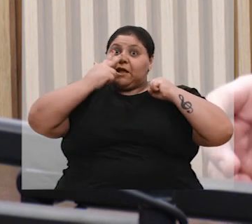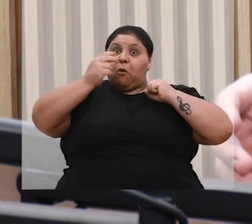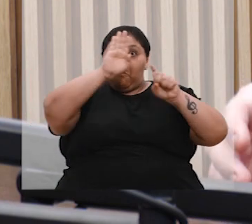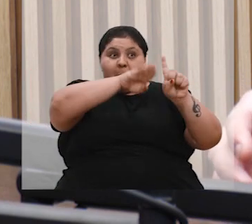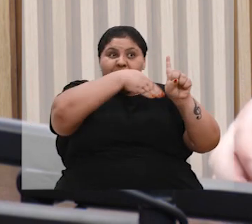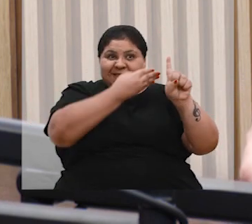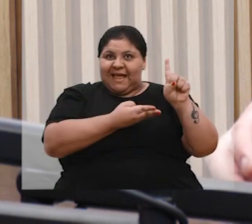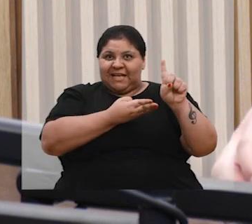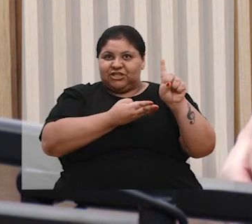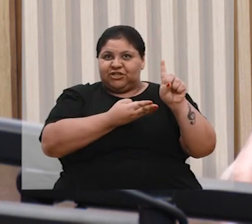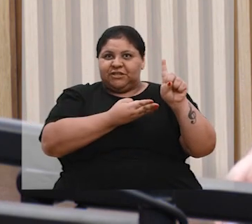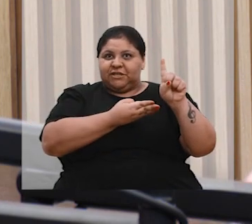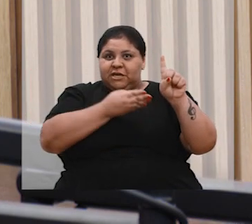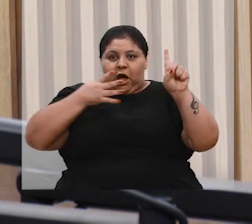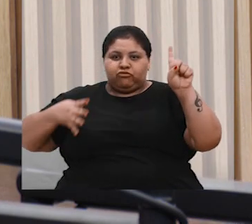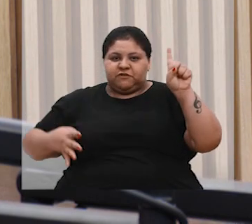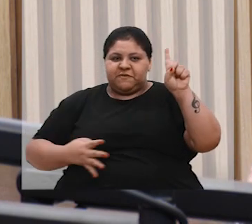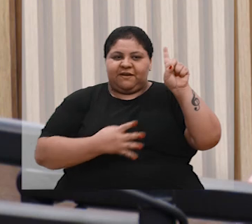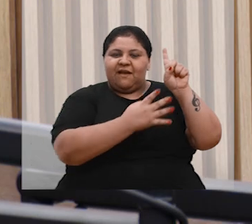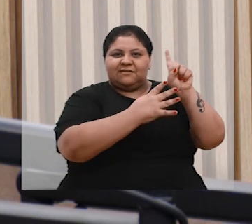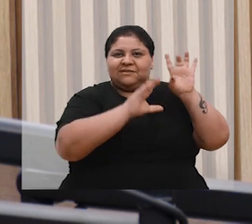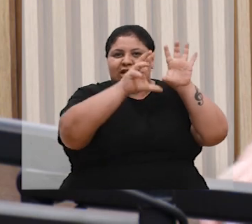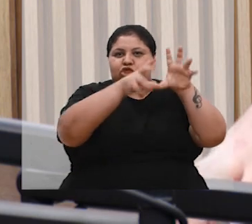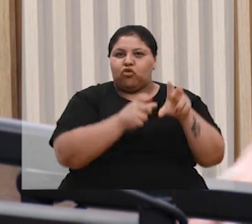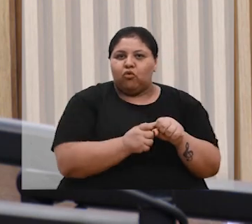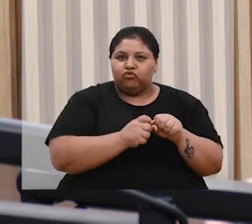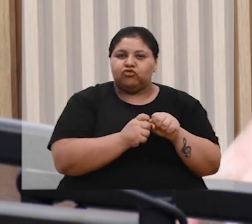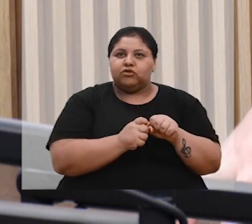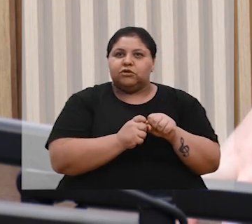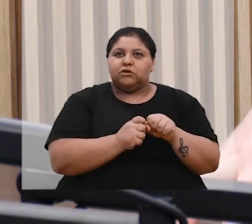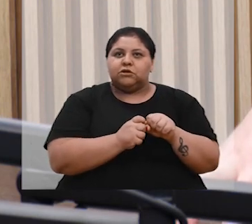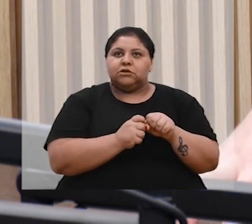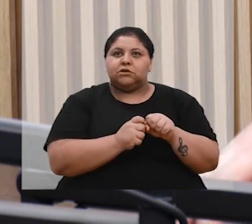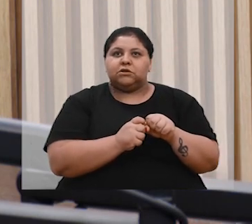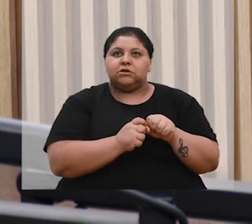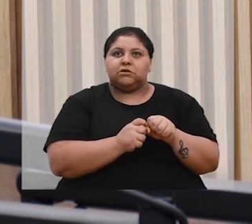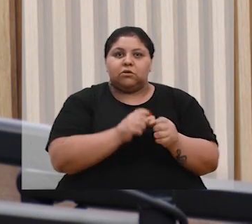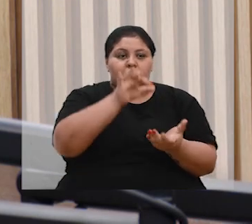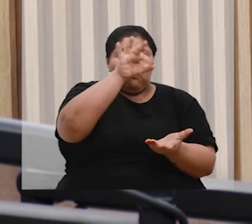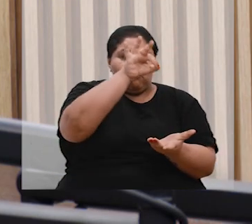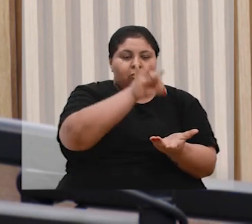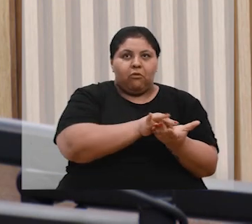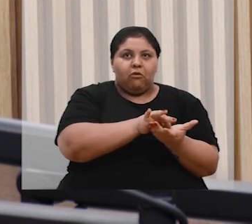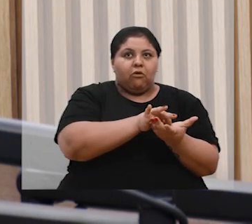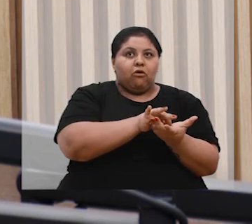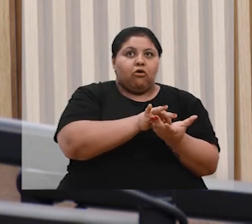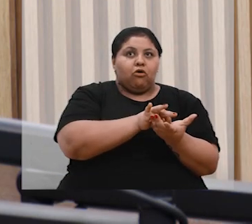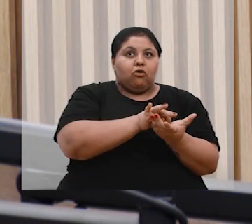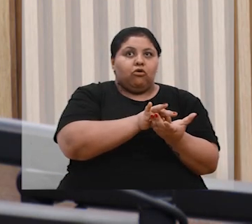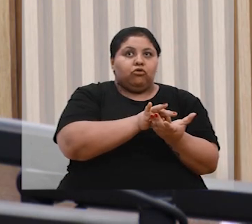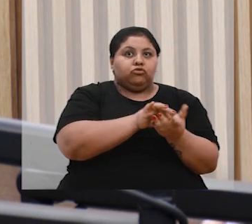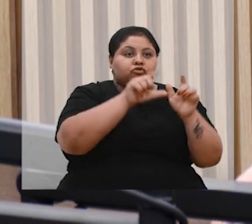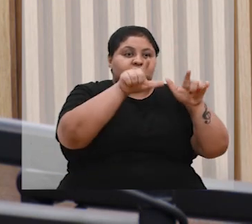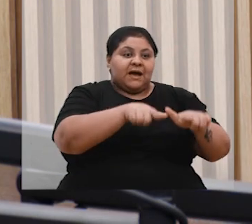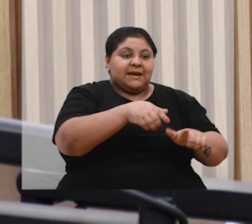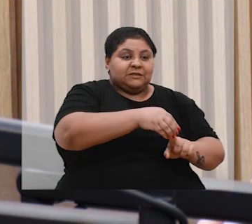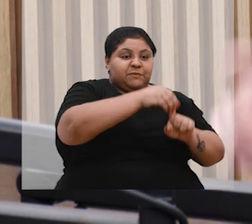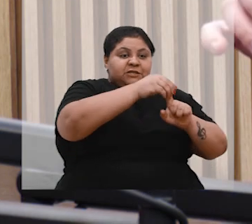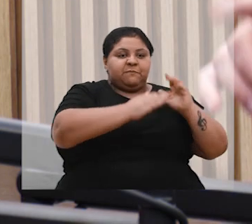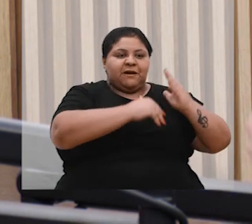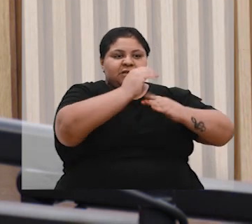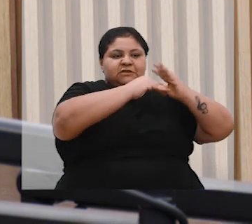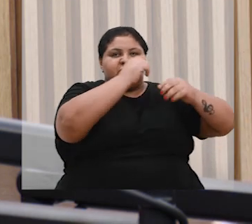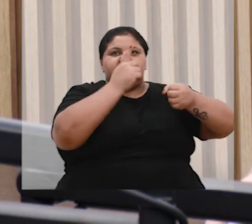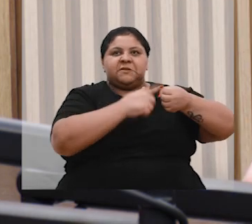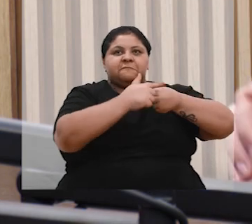não só italianos, né, a todos, situado numa das veias do desenvolvimento da cidade. Então, aí